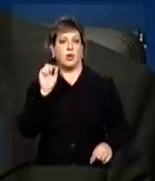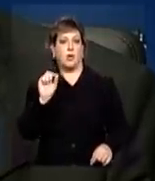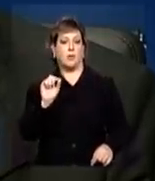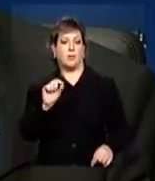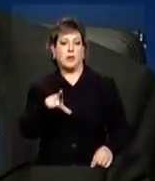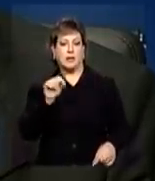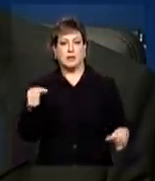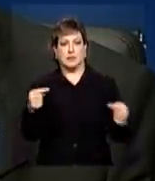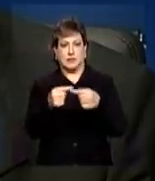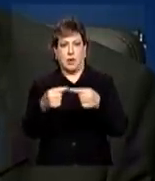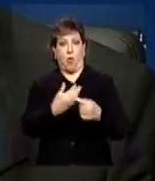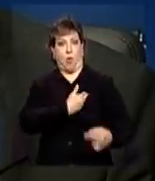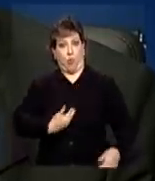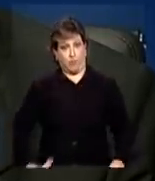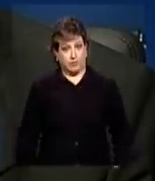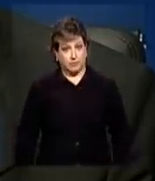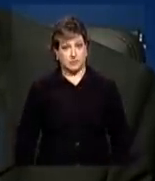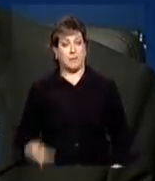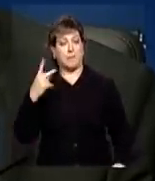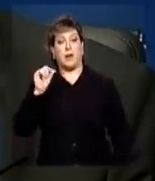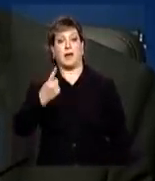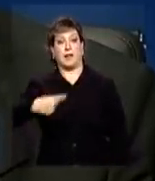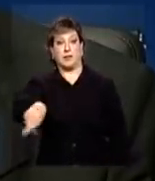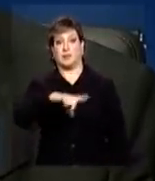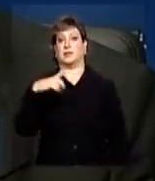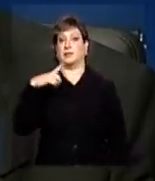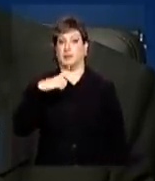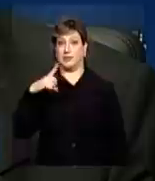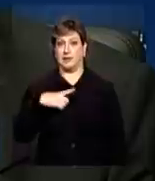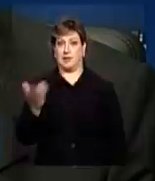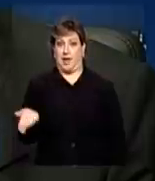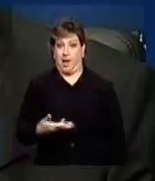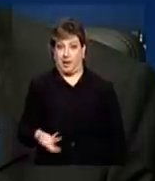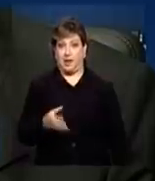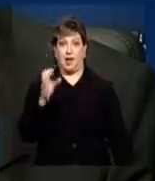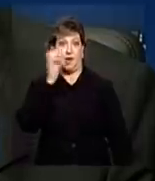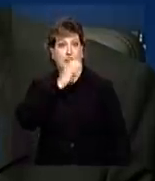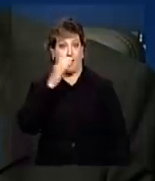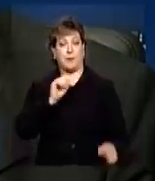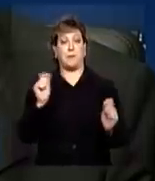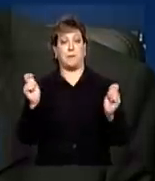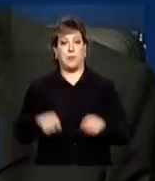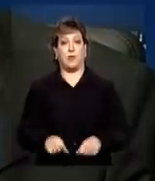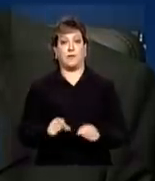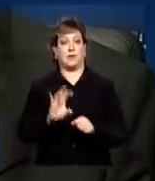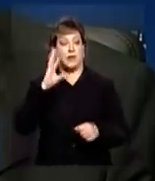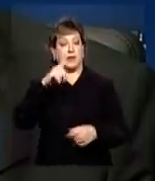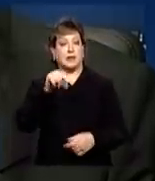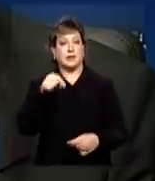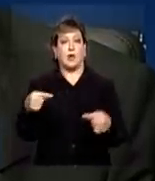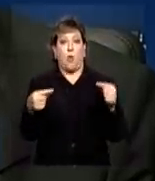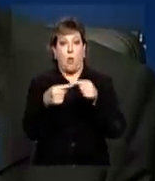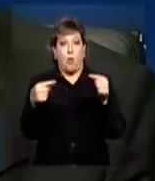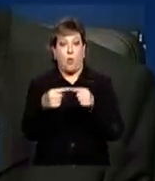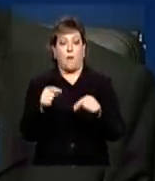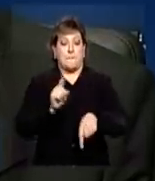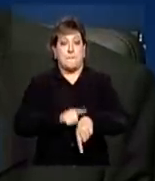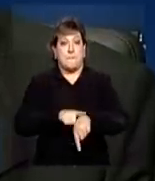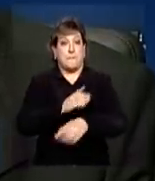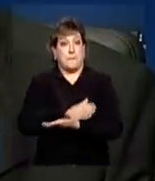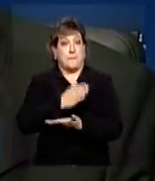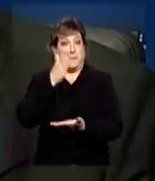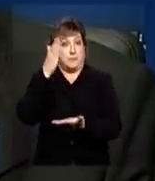decisões de governo, para que elas tenham agilidade, para que elas sejam decididas de acordo com os prazos